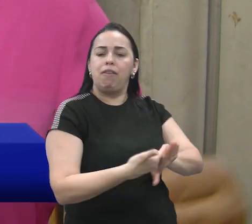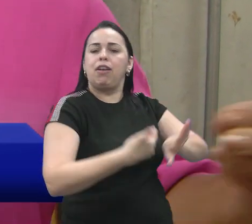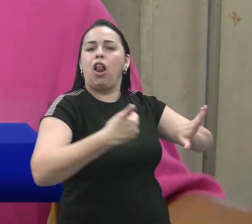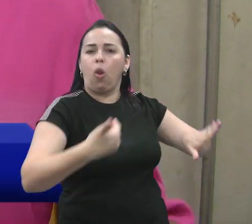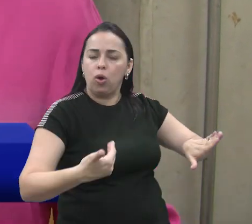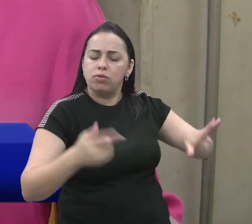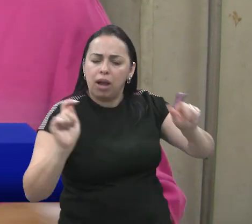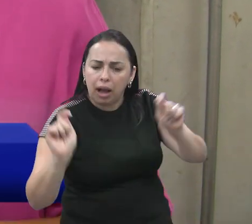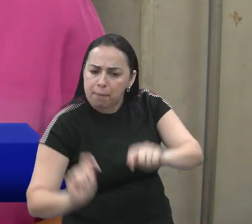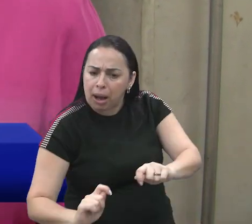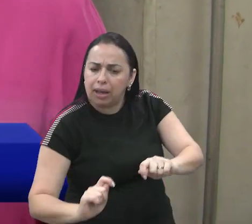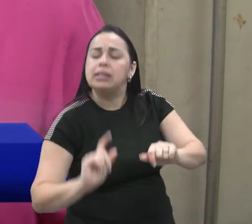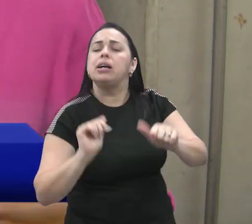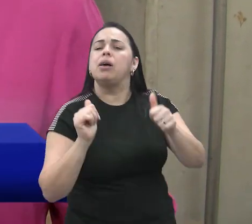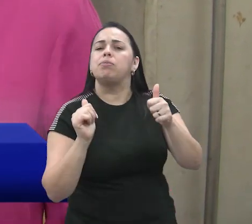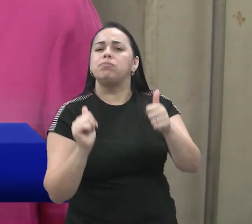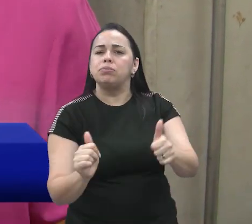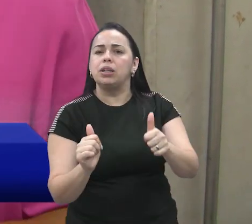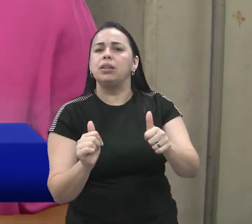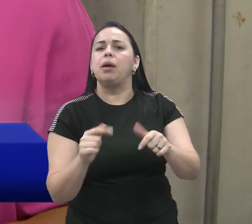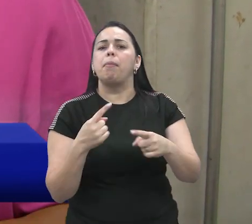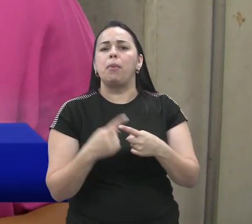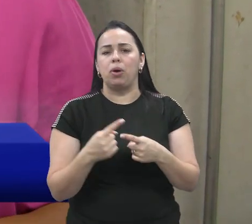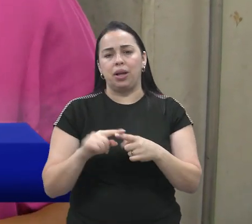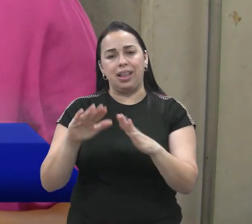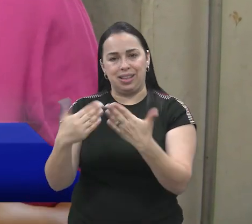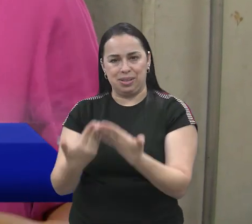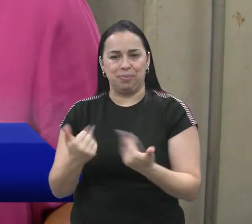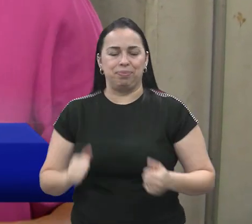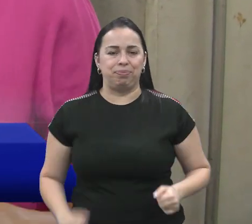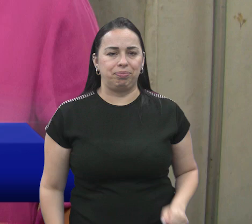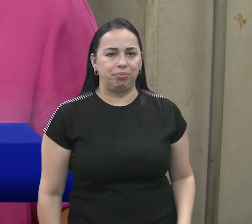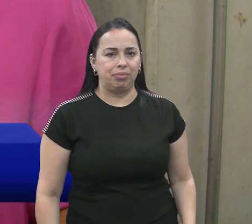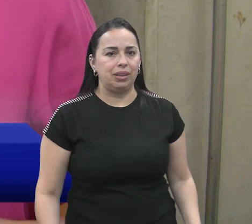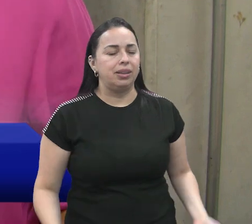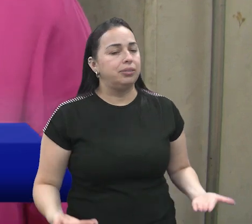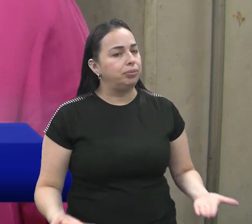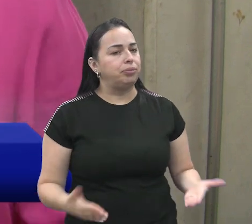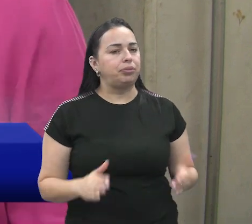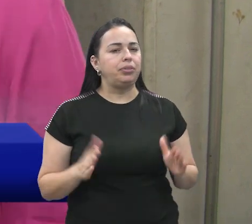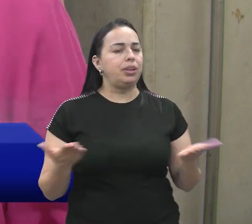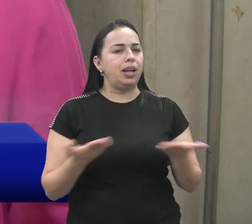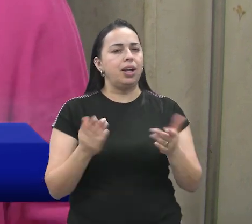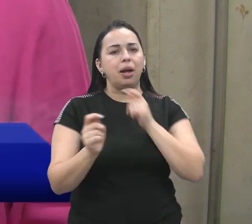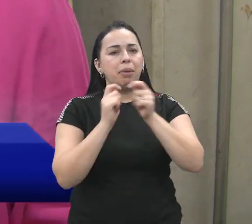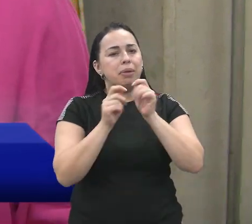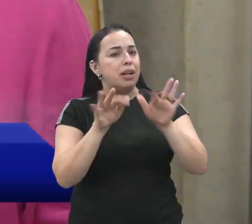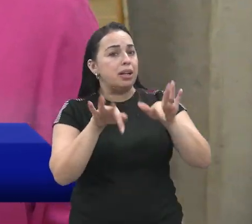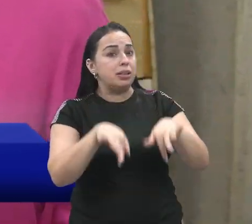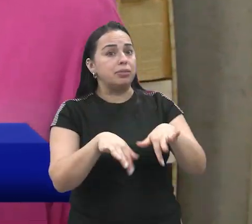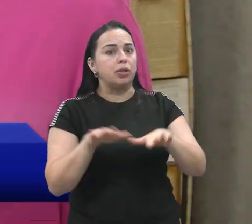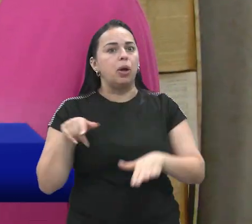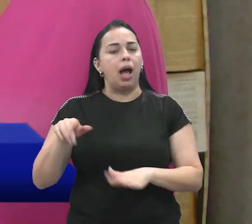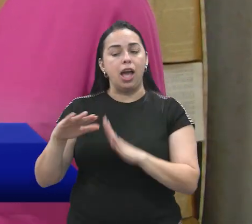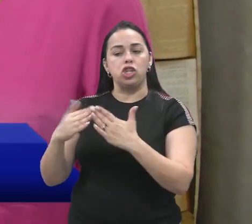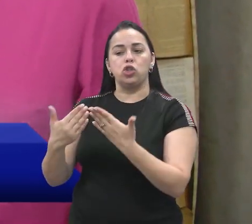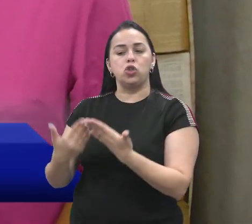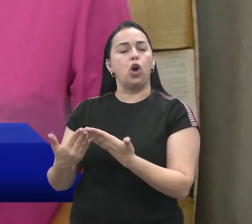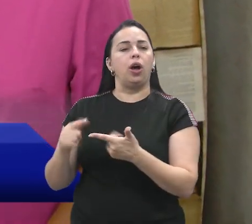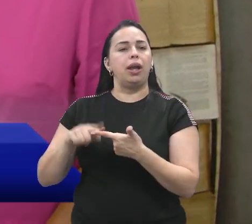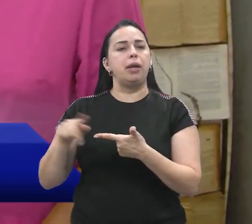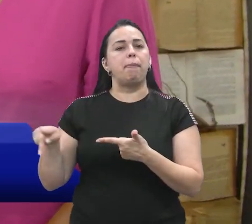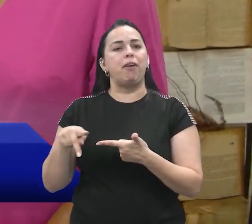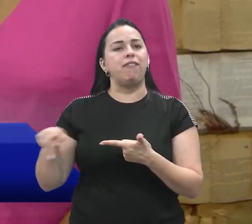tantas horas longe desse ambiente doméstico, desse ambiente familiar, aconchegante, do qual ela estava acostumada. E para finalizar, qual